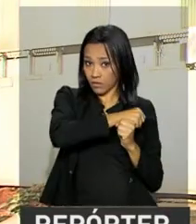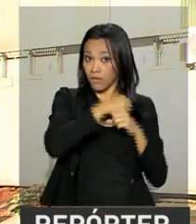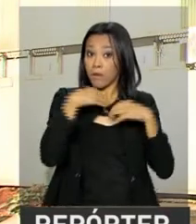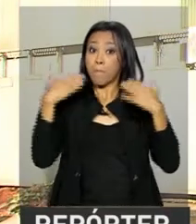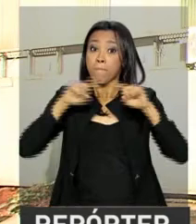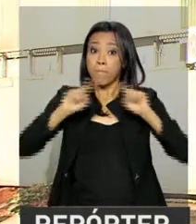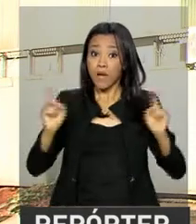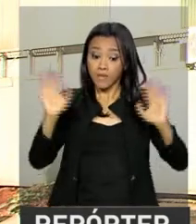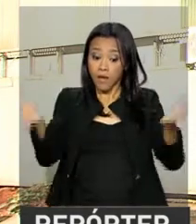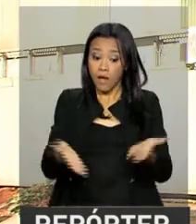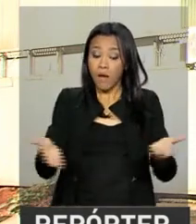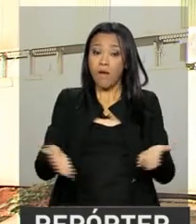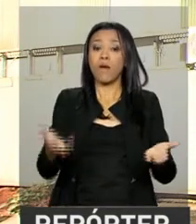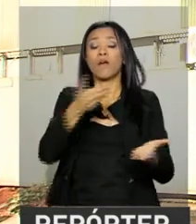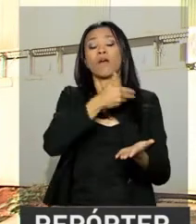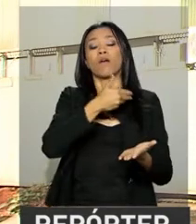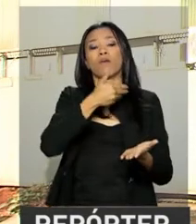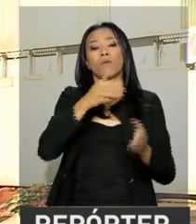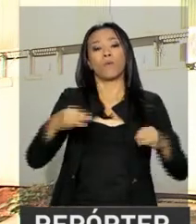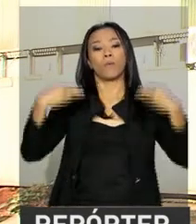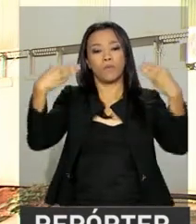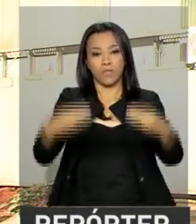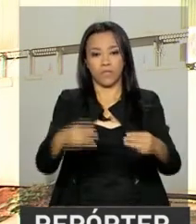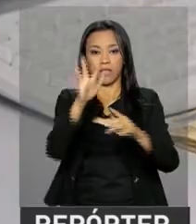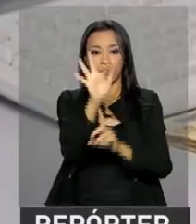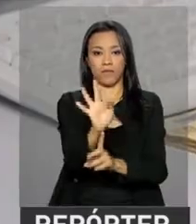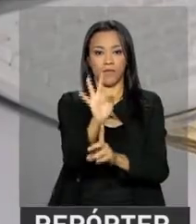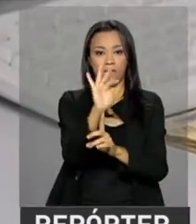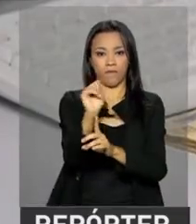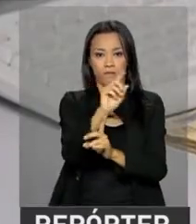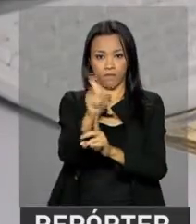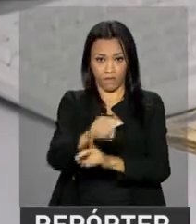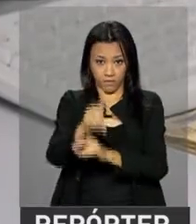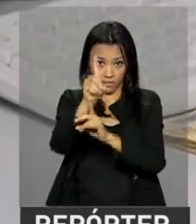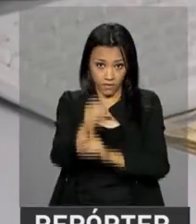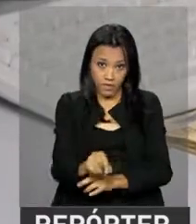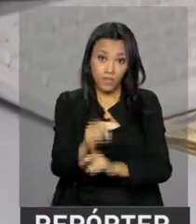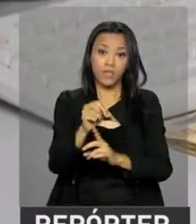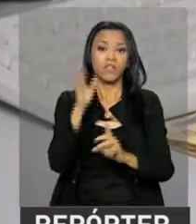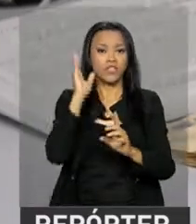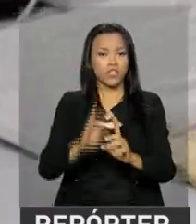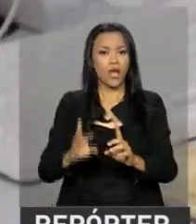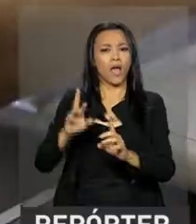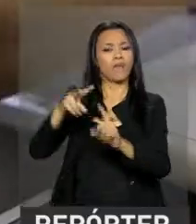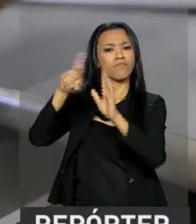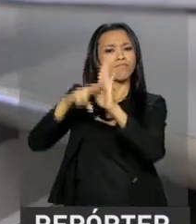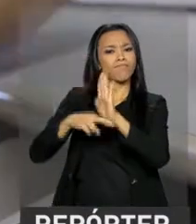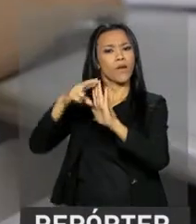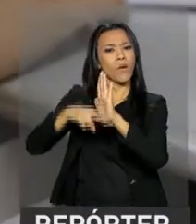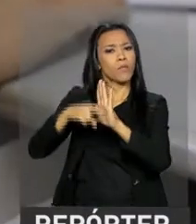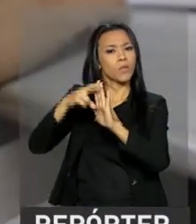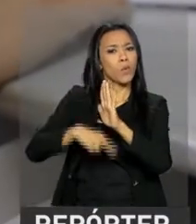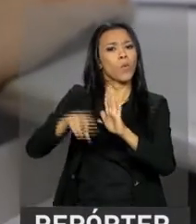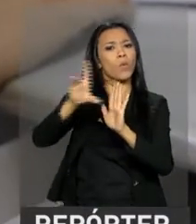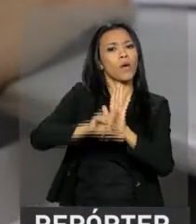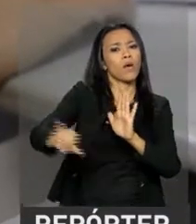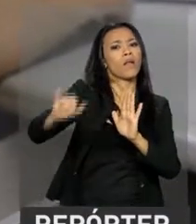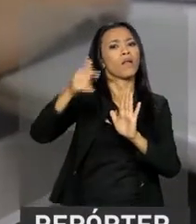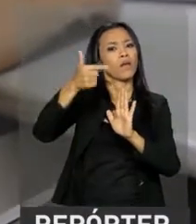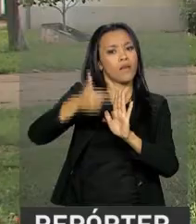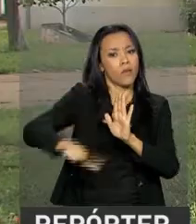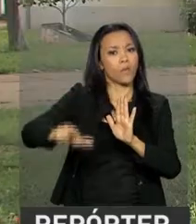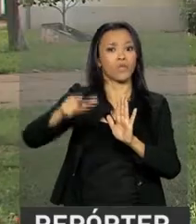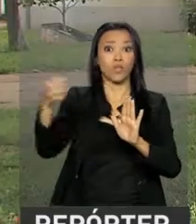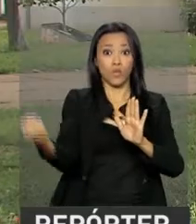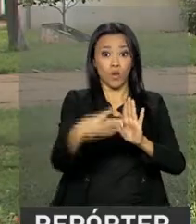agora o ministério da fazenda regulamentou o plano de auxílio e equilíbrio fiscal incluiu novas normas